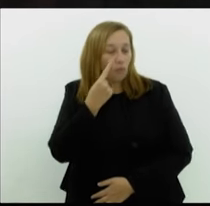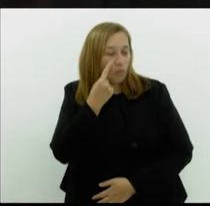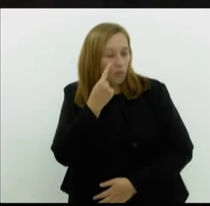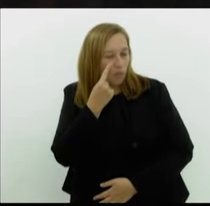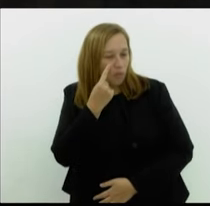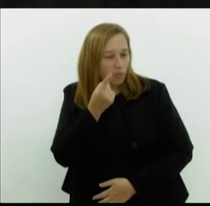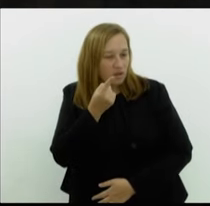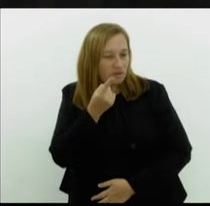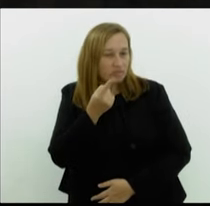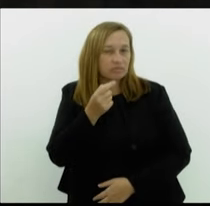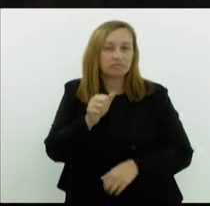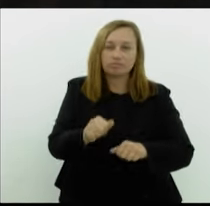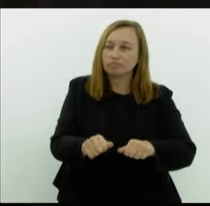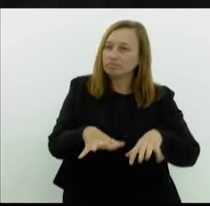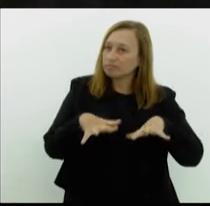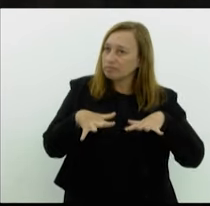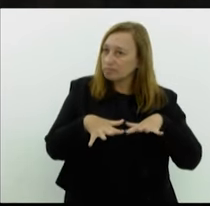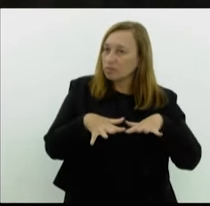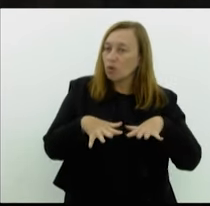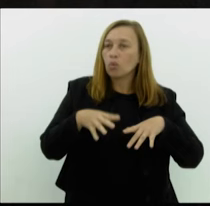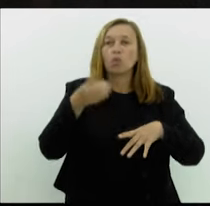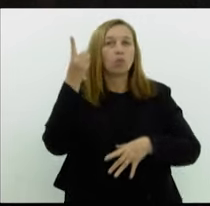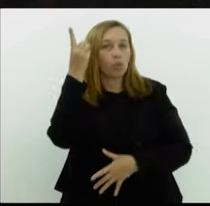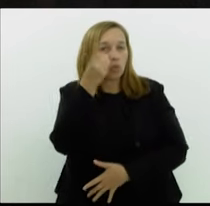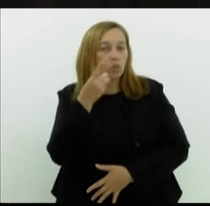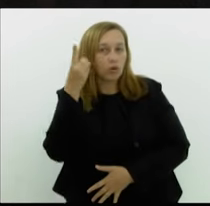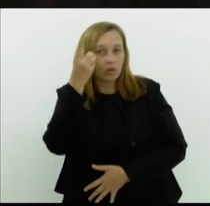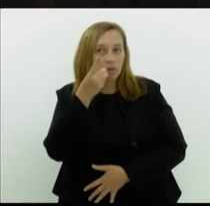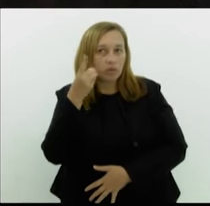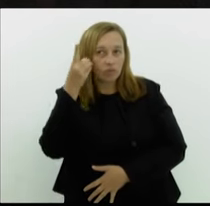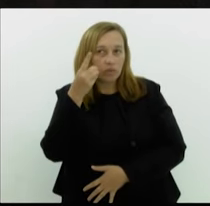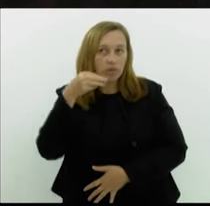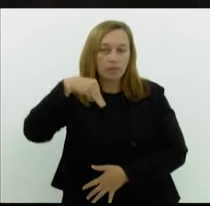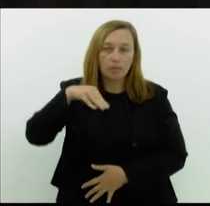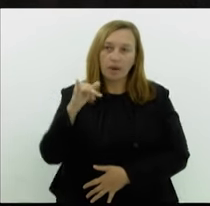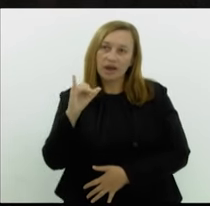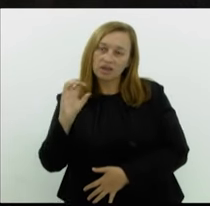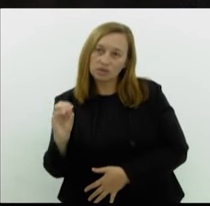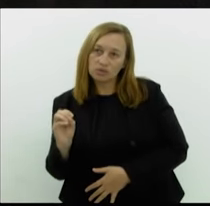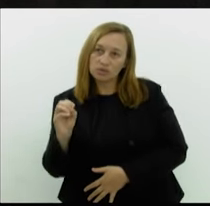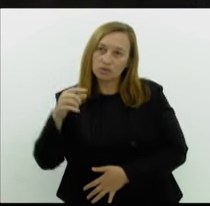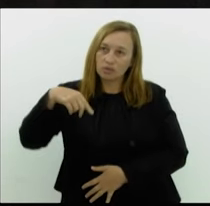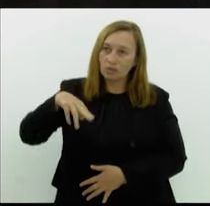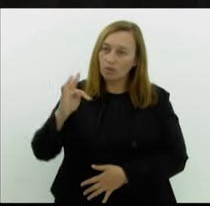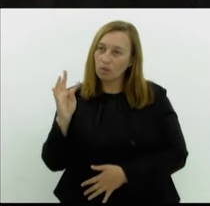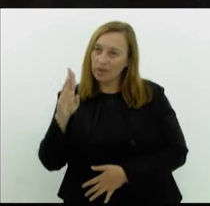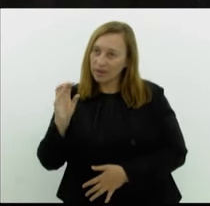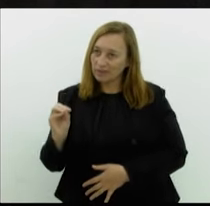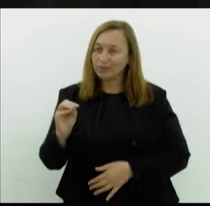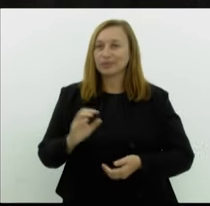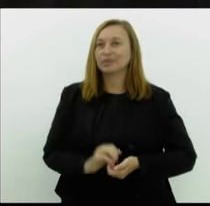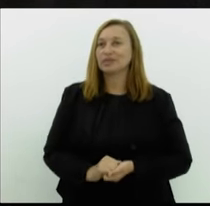em plenário o deputado Márcio Gualberto.